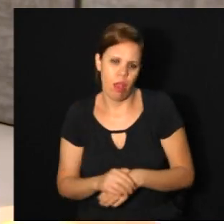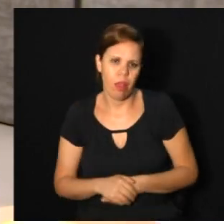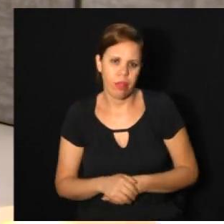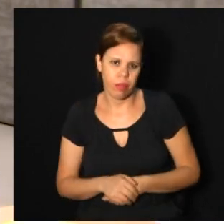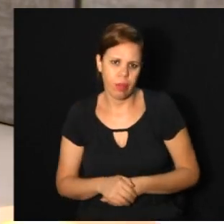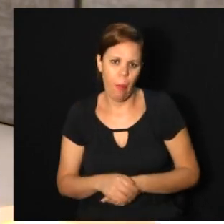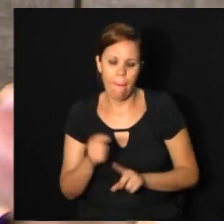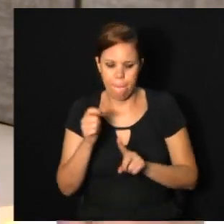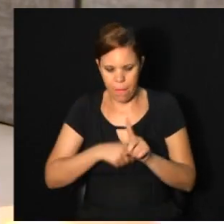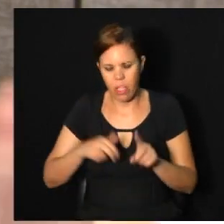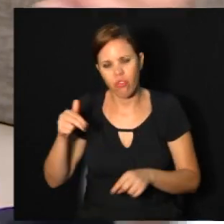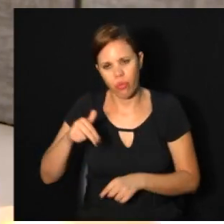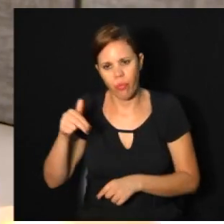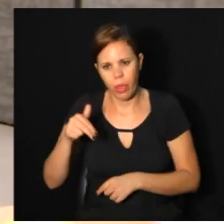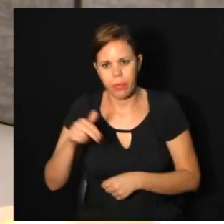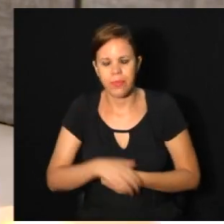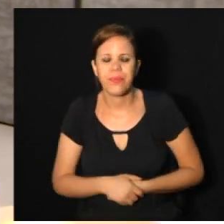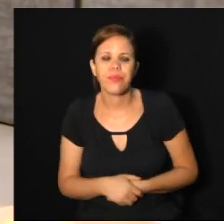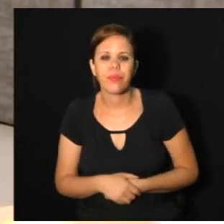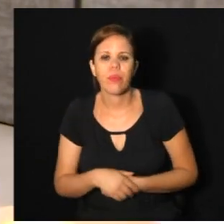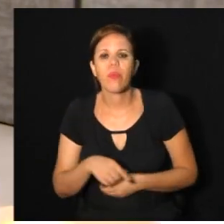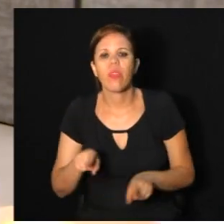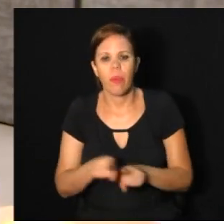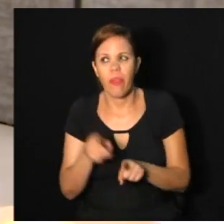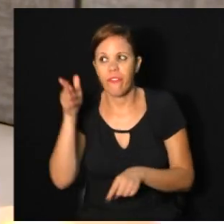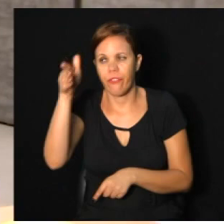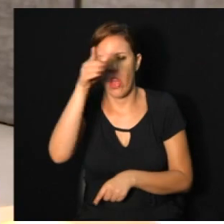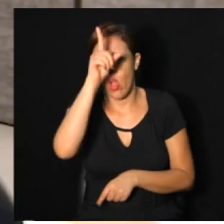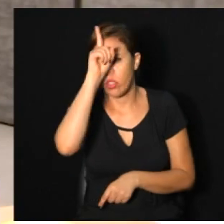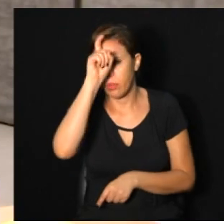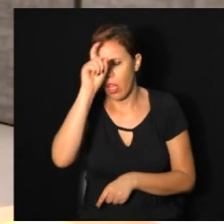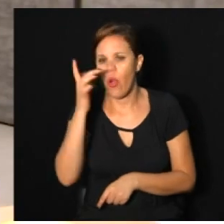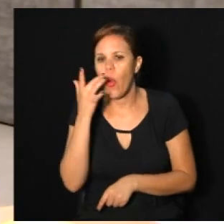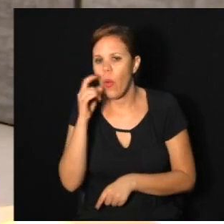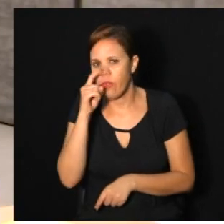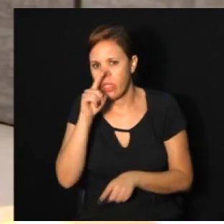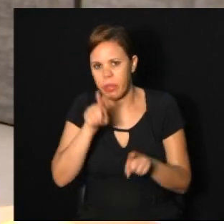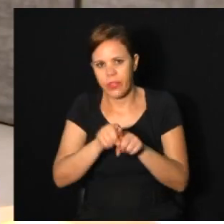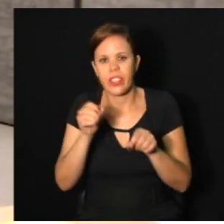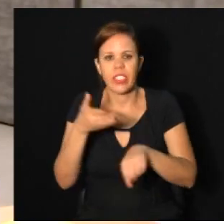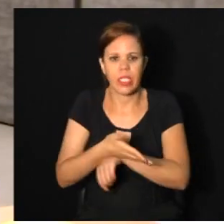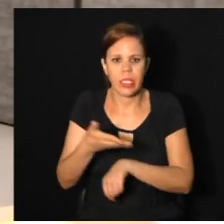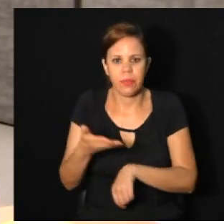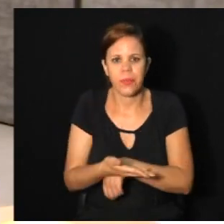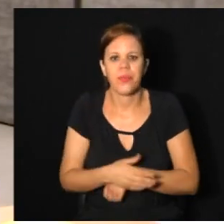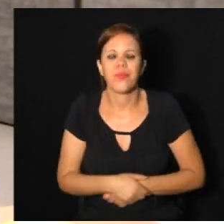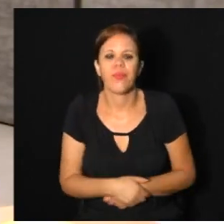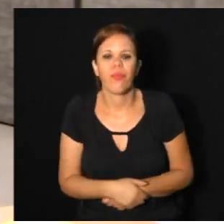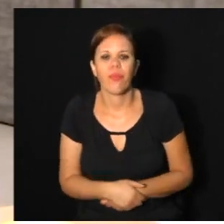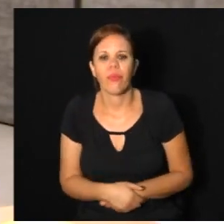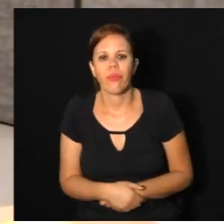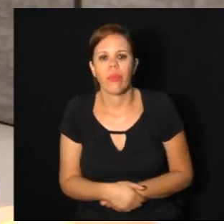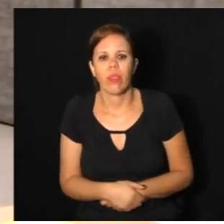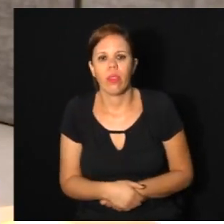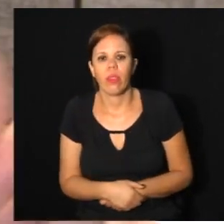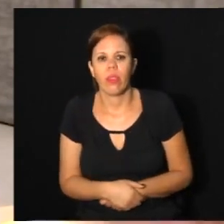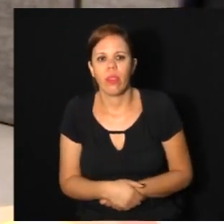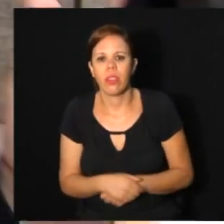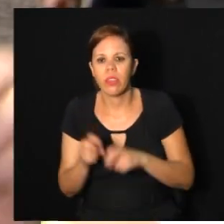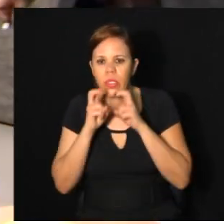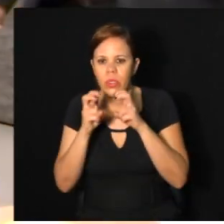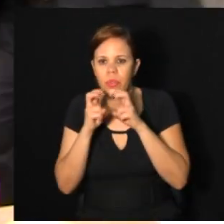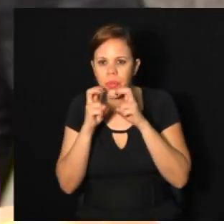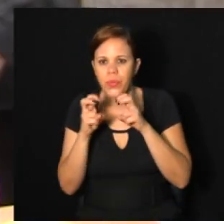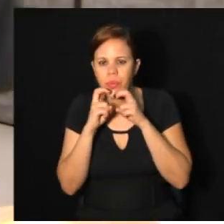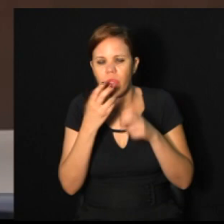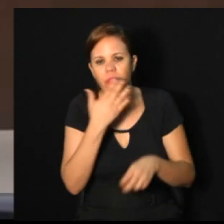no mês de novembro. Fomos também no Hospital Ouro Verde, fizemos uma visita no pronto-socorro infantil e adulto